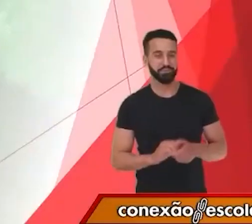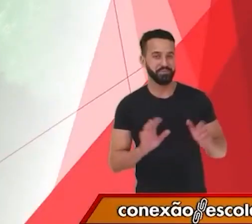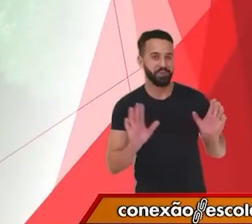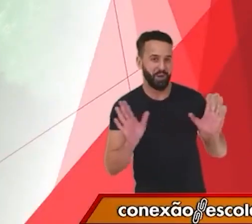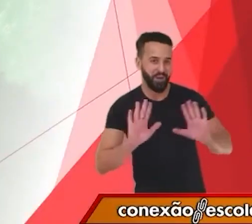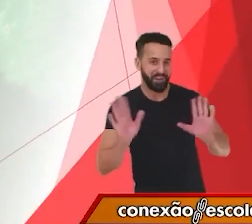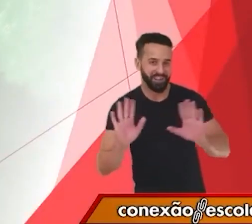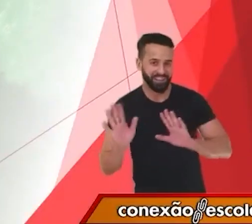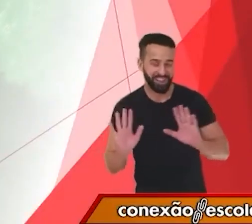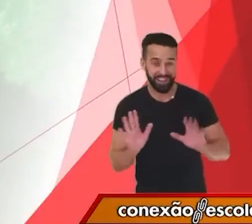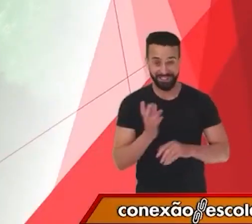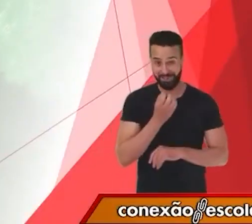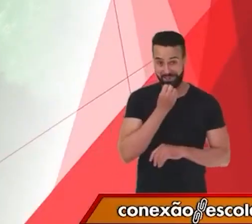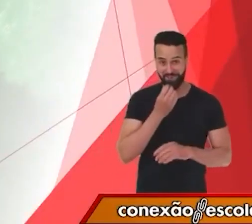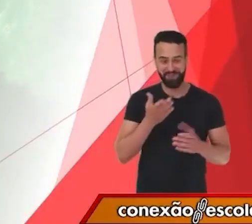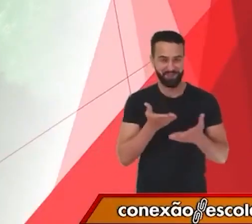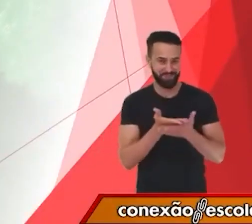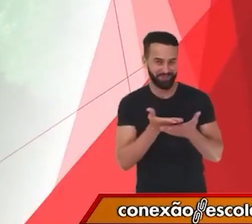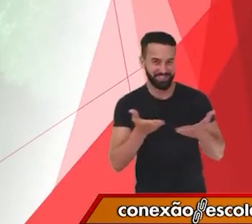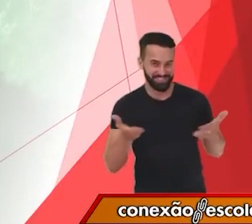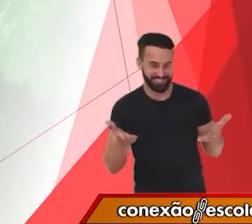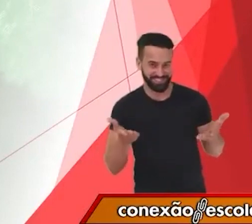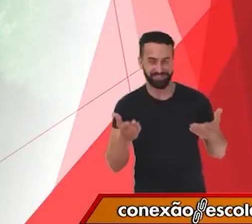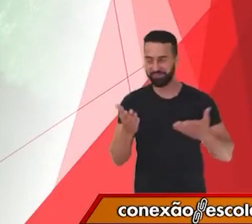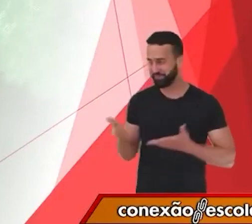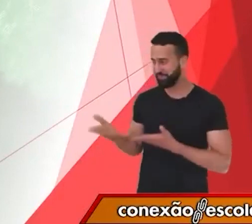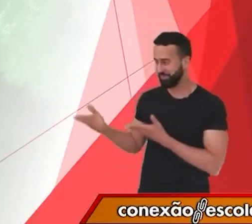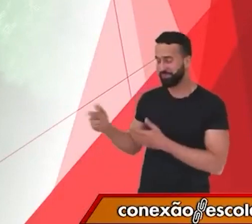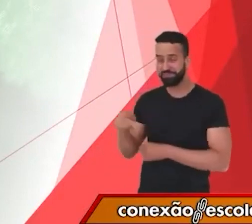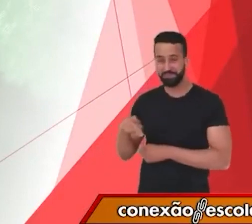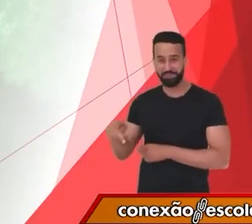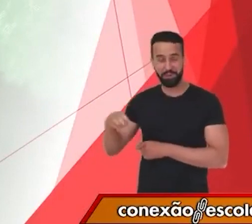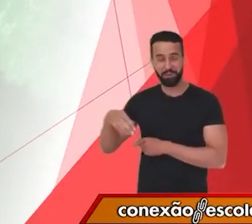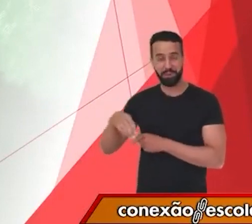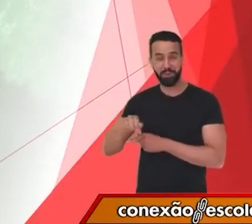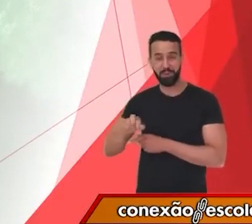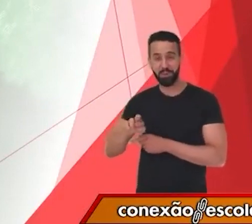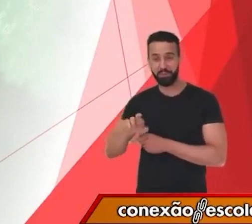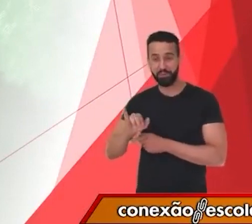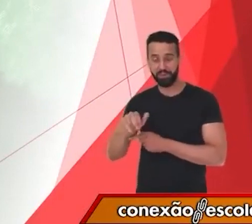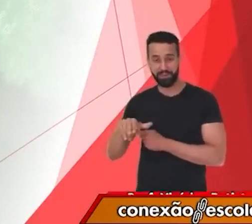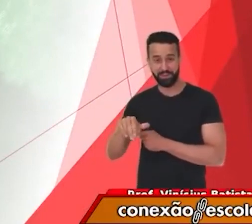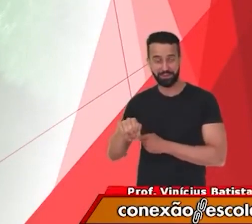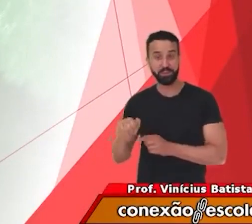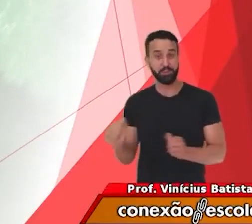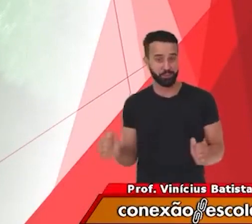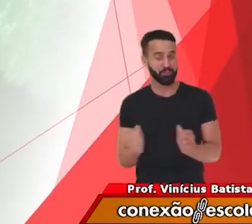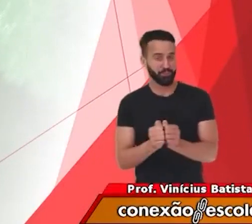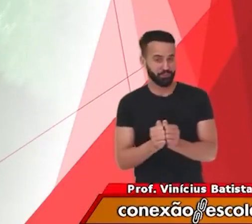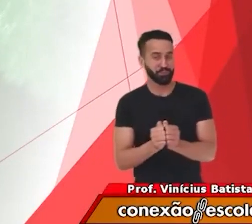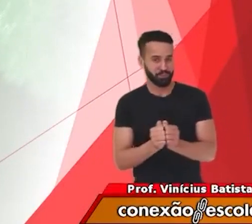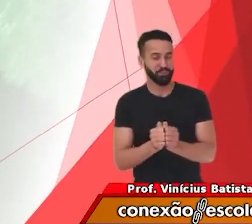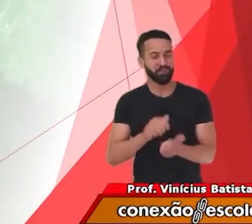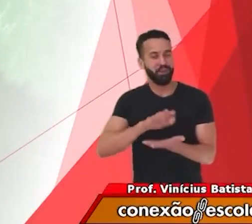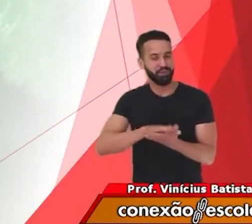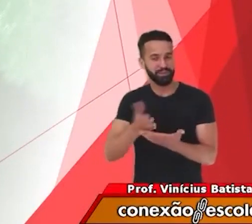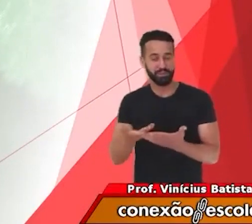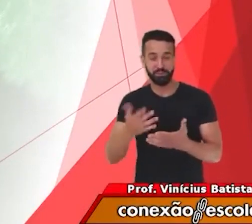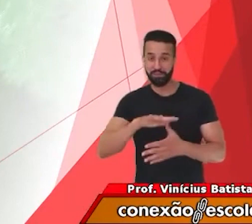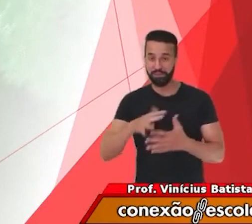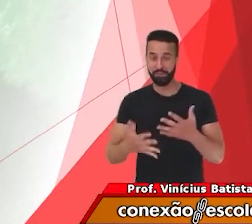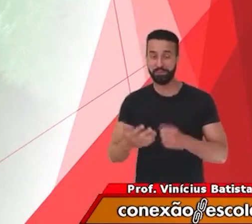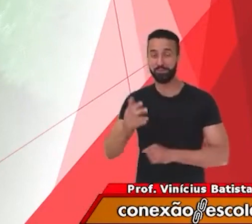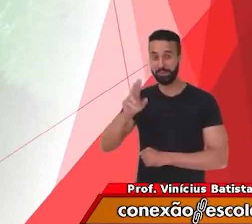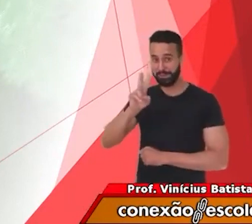Oi, oi, oi! Tudo bem com você? Eu sou a professora Mariana, estamos acompanhados também pelo nosso intérprete de